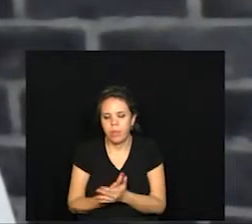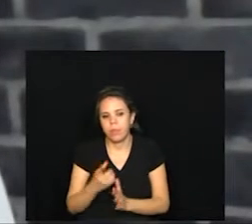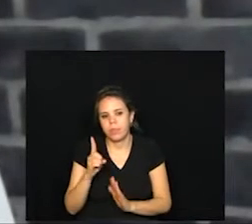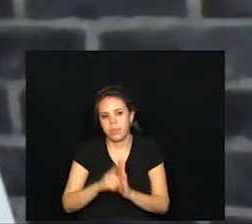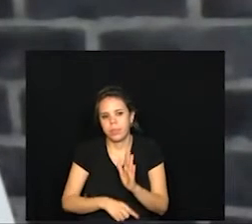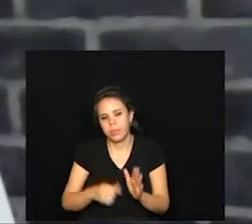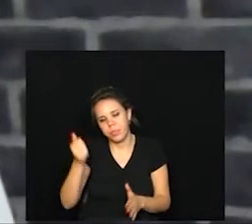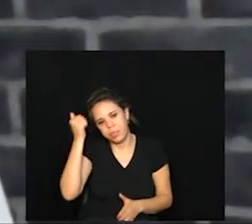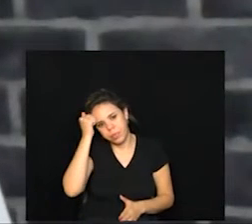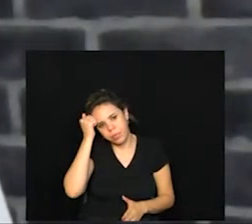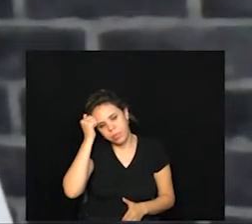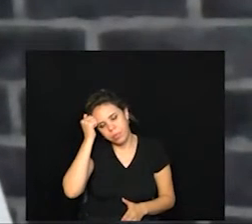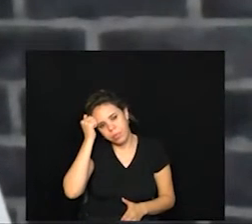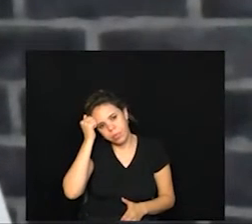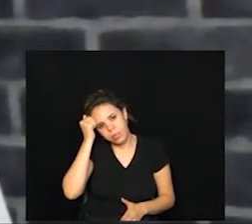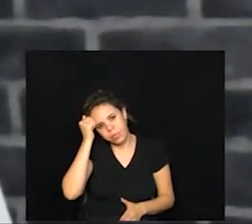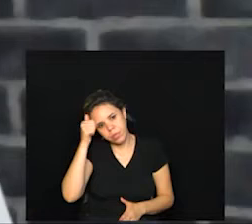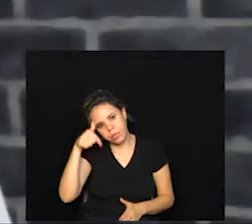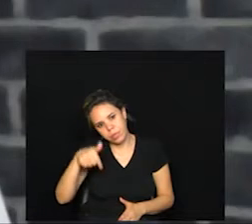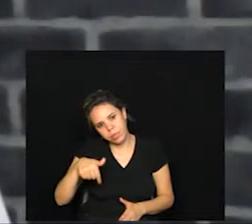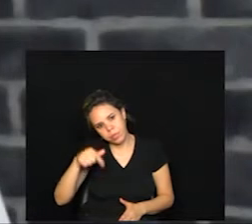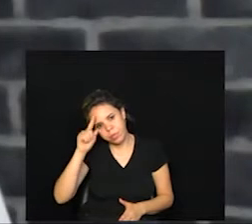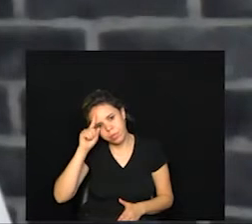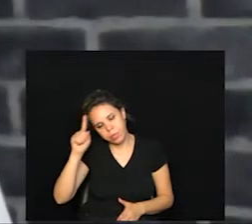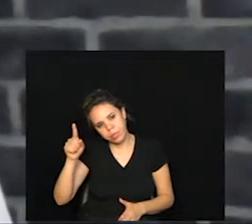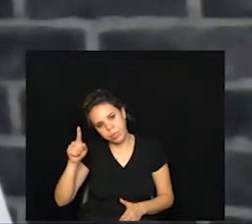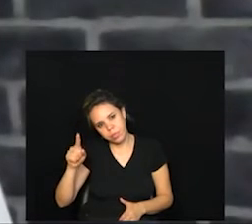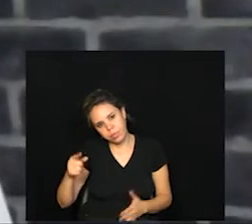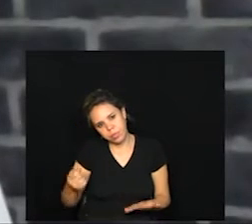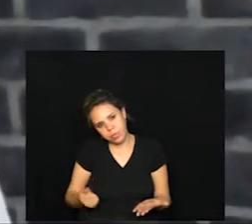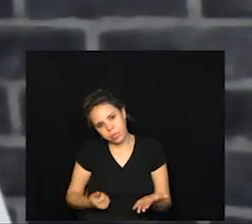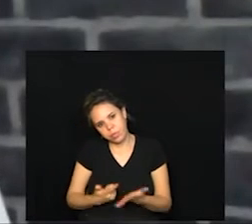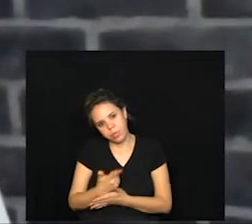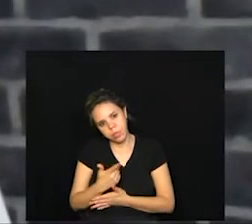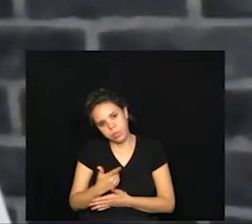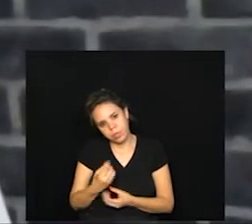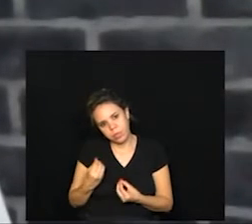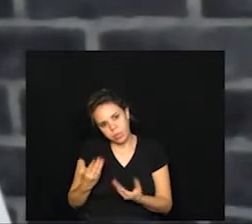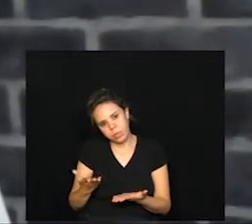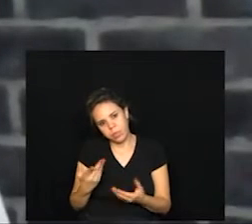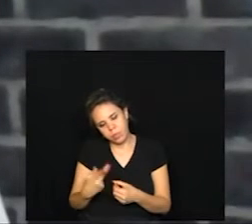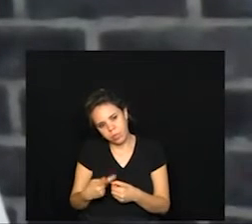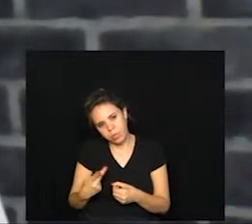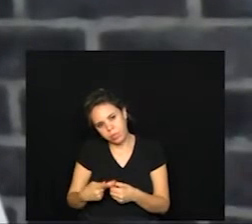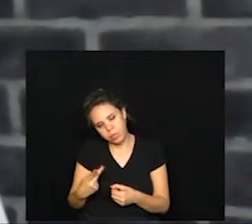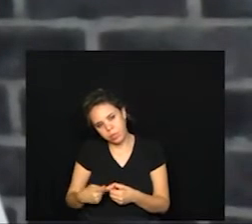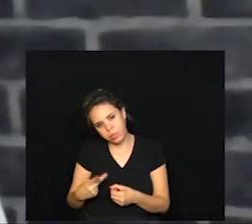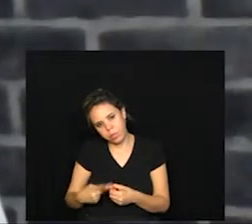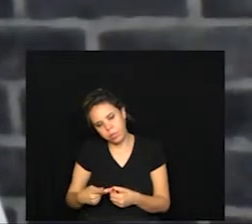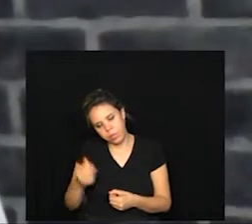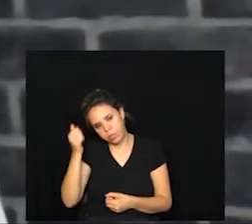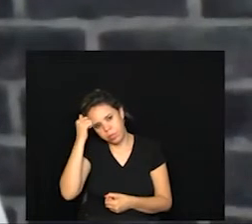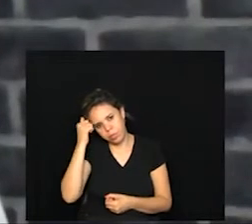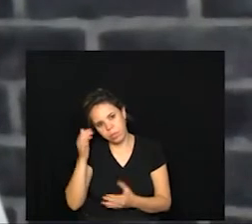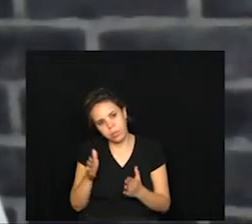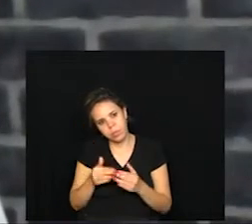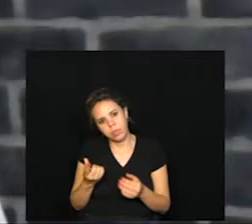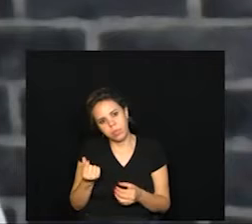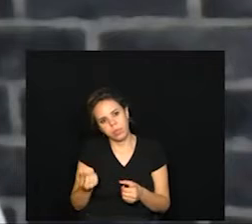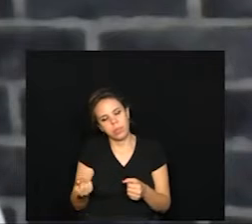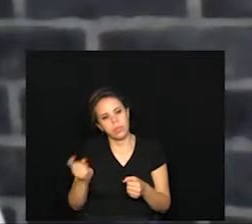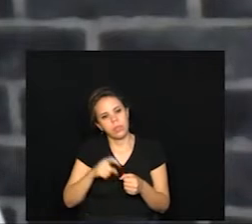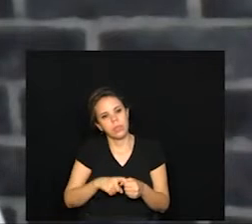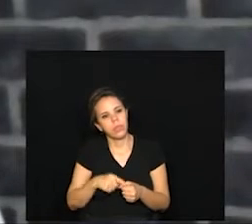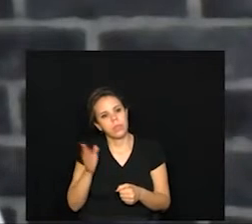do arrependimento. Ela tem 7 dias a partir da compra ou da entrega do produto para se arrepender e pedir o dinheiro de